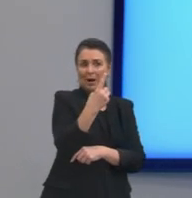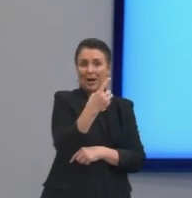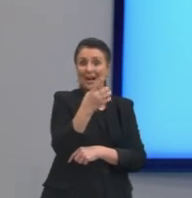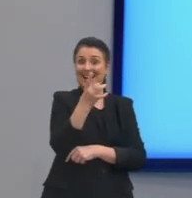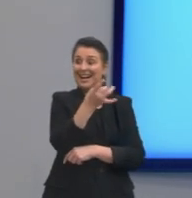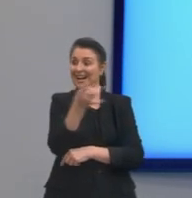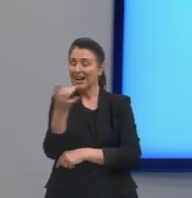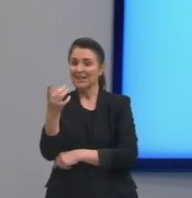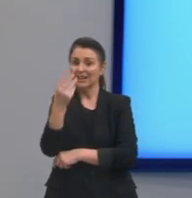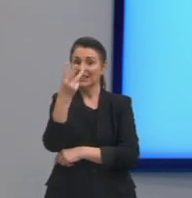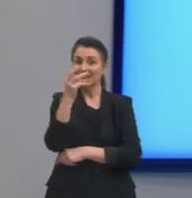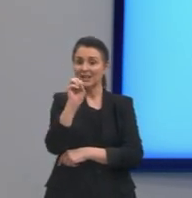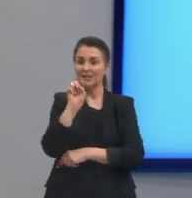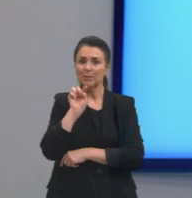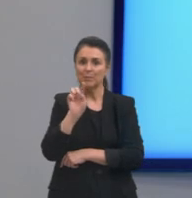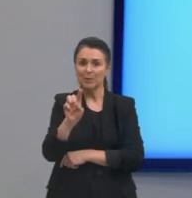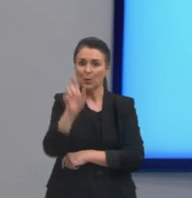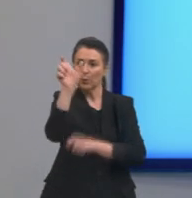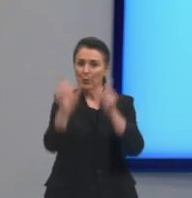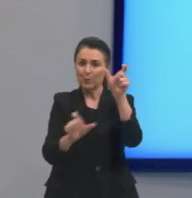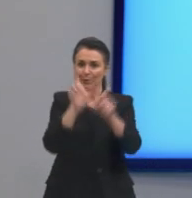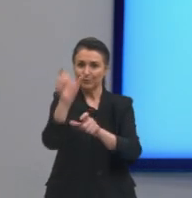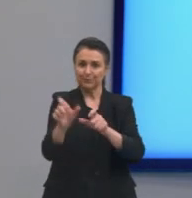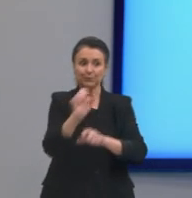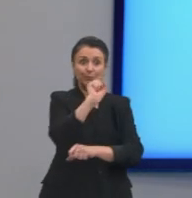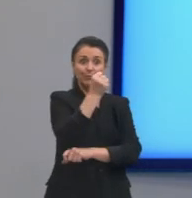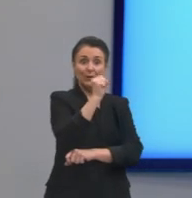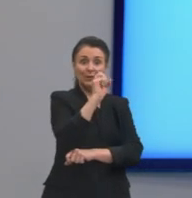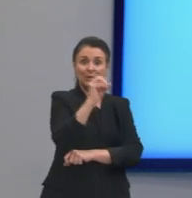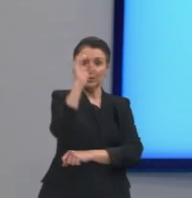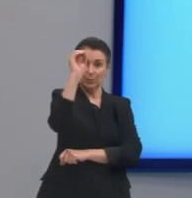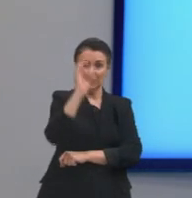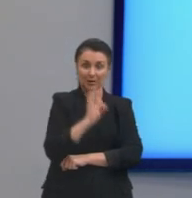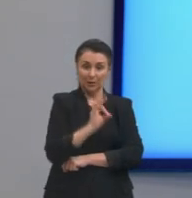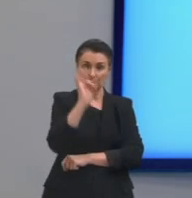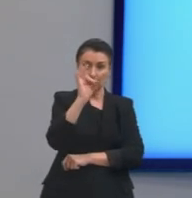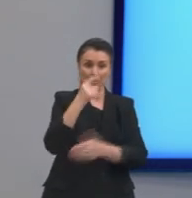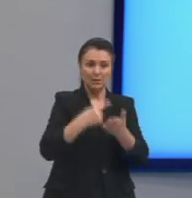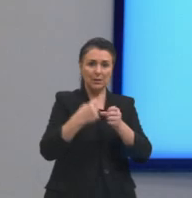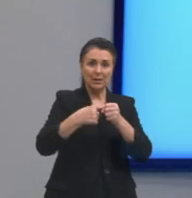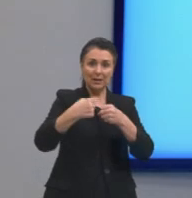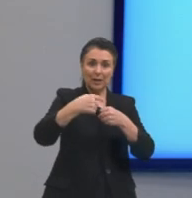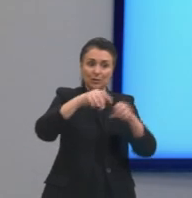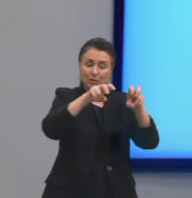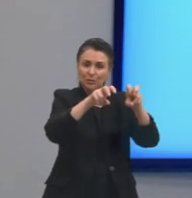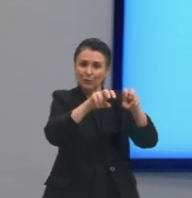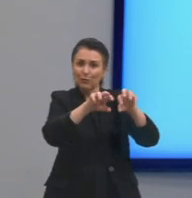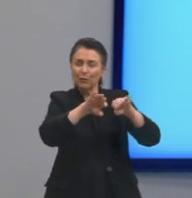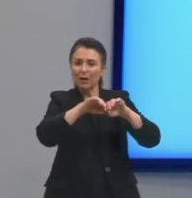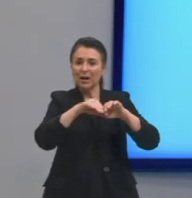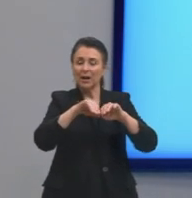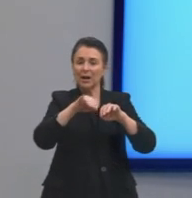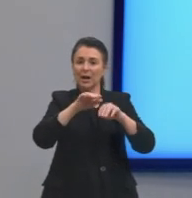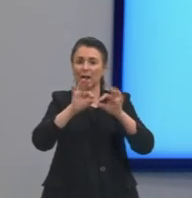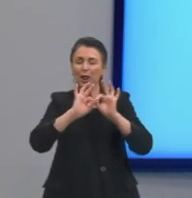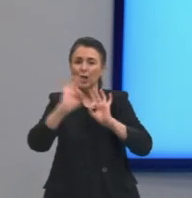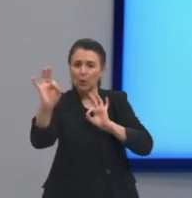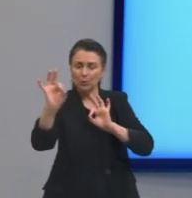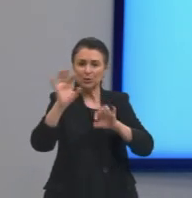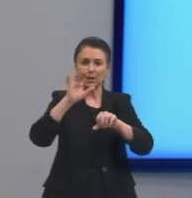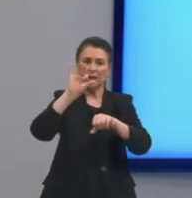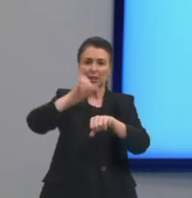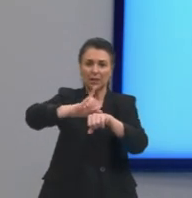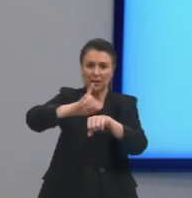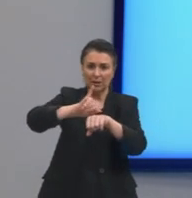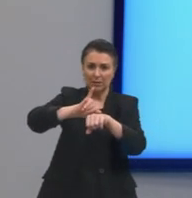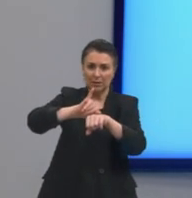habitantes oitenta por cento em cidades do interior desde então o país mudou quase 120